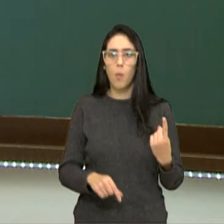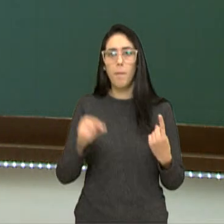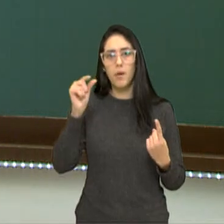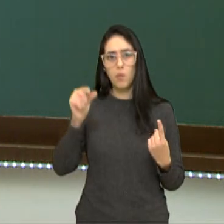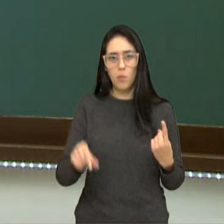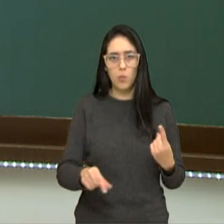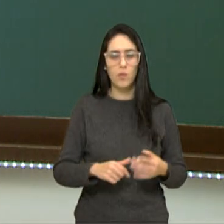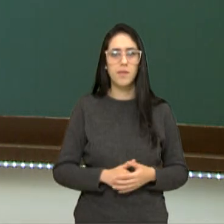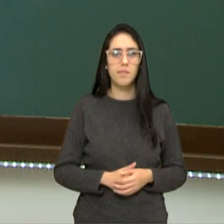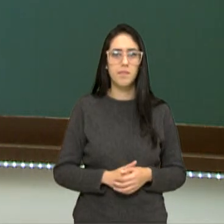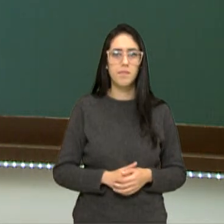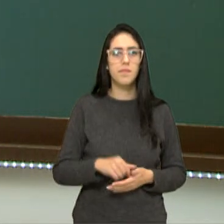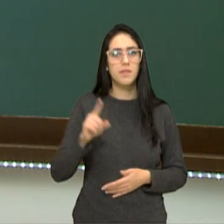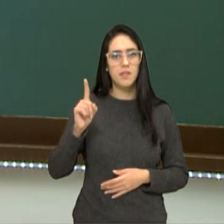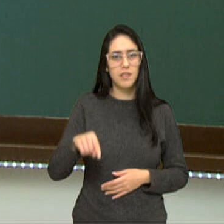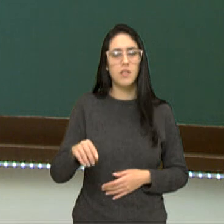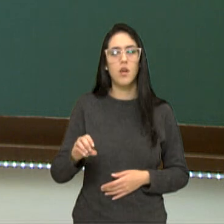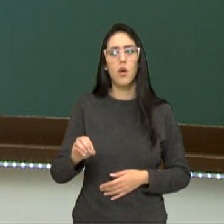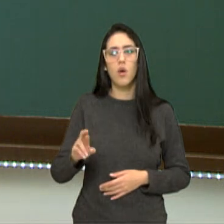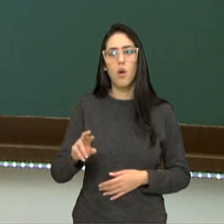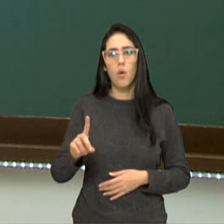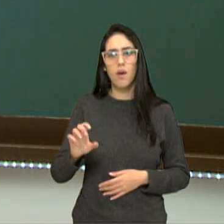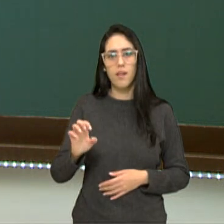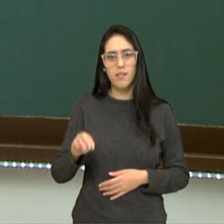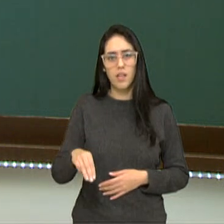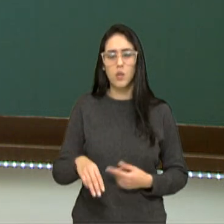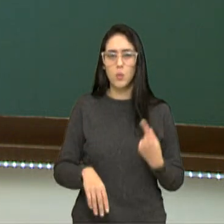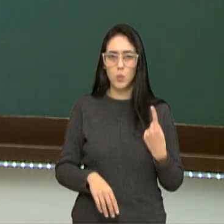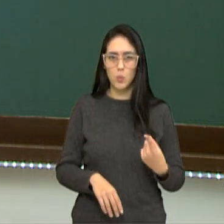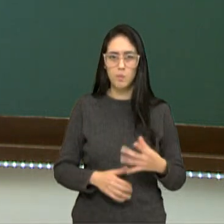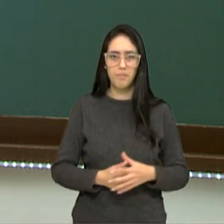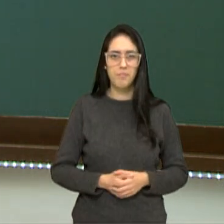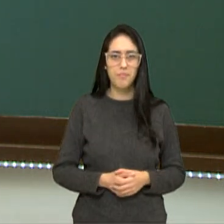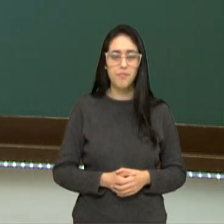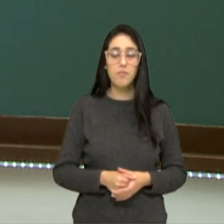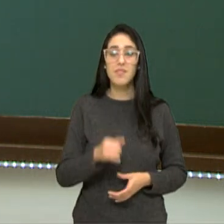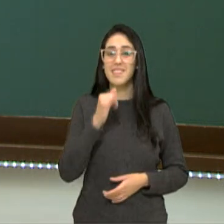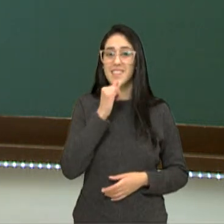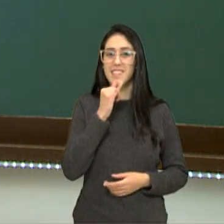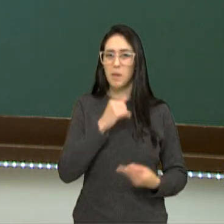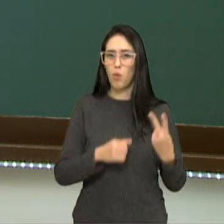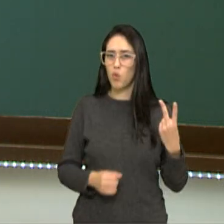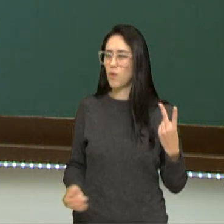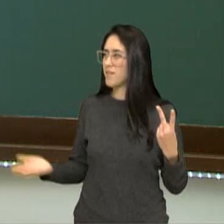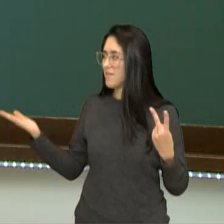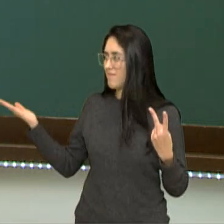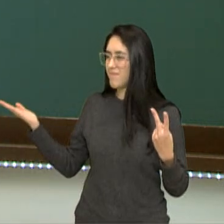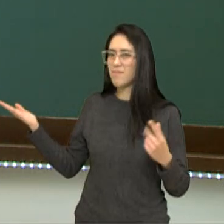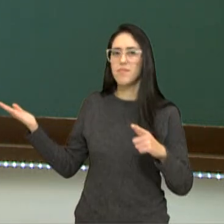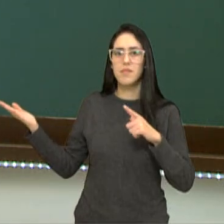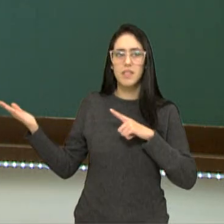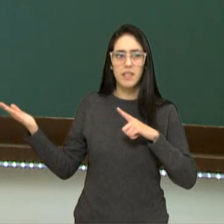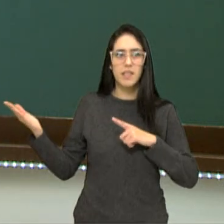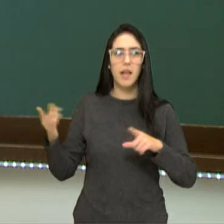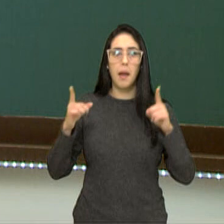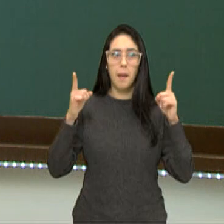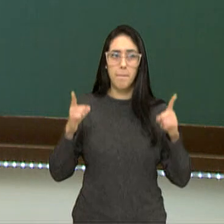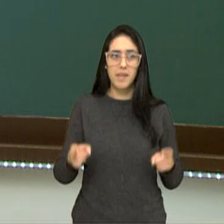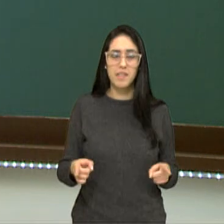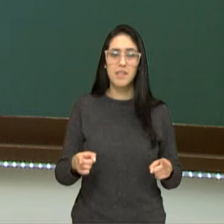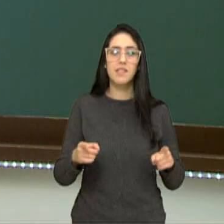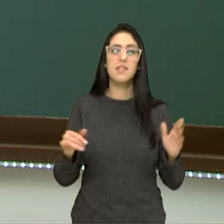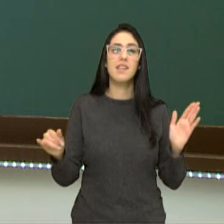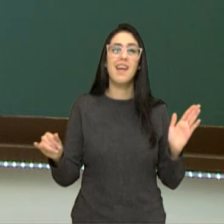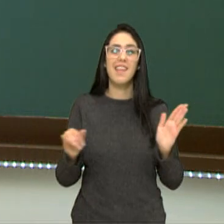quer dizer de ordem 1. No exemplo número 2, eu tenho uma matriz de identidade